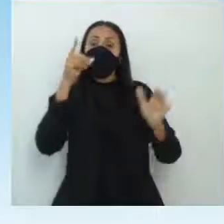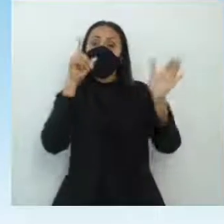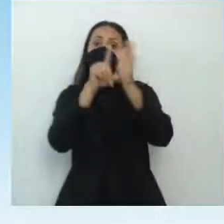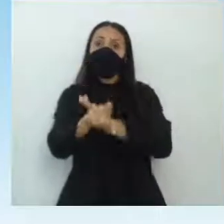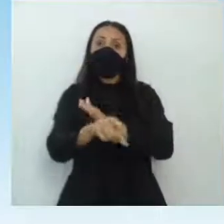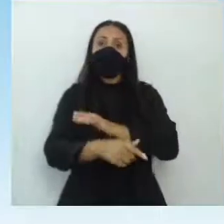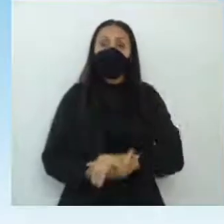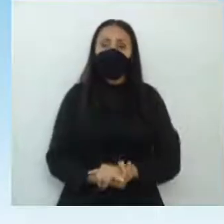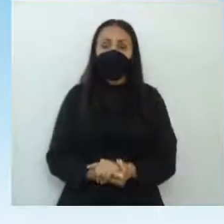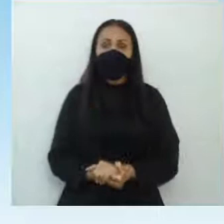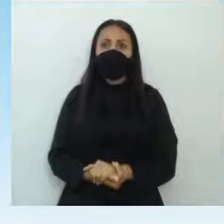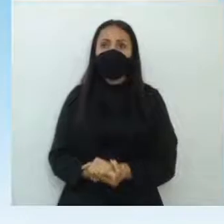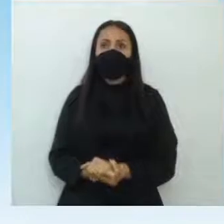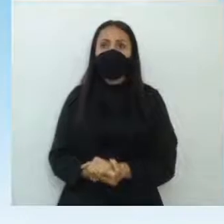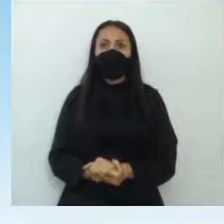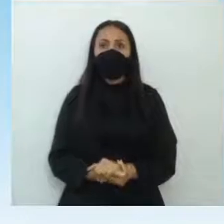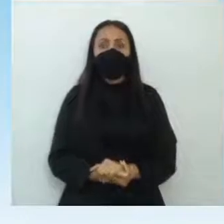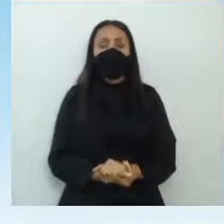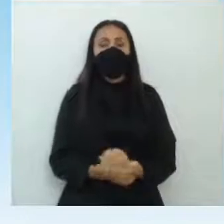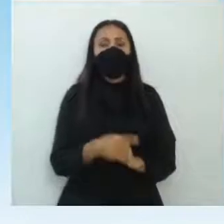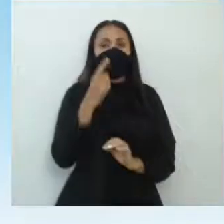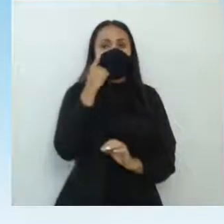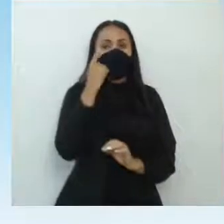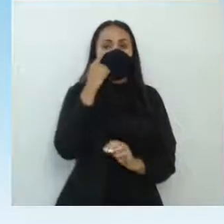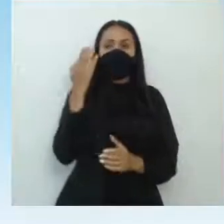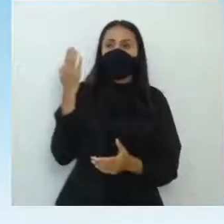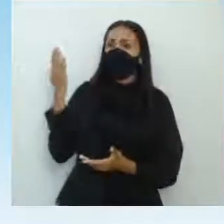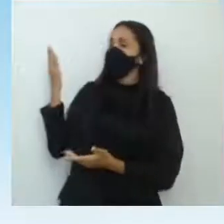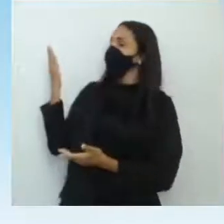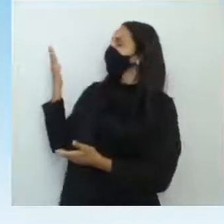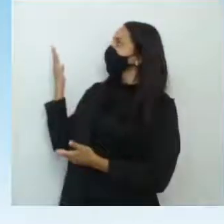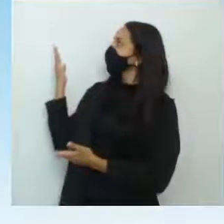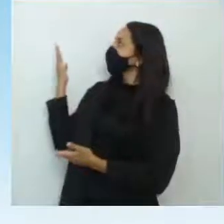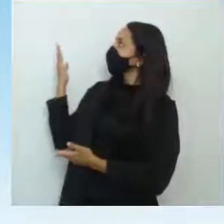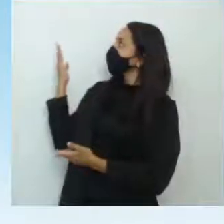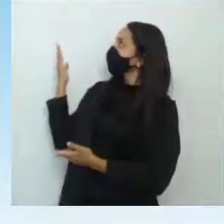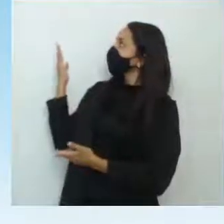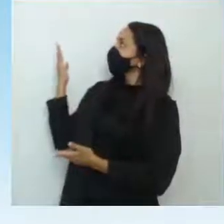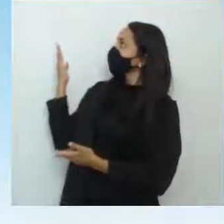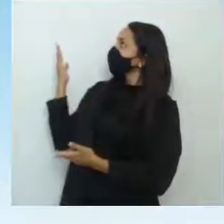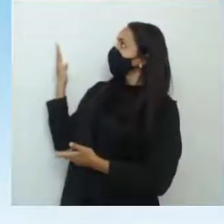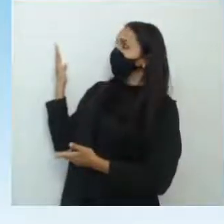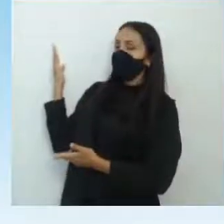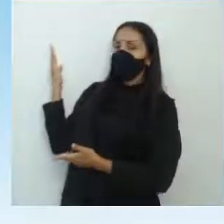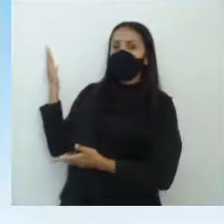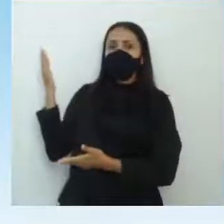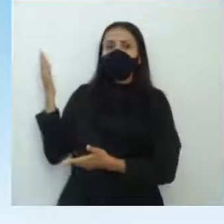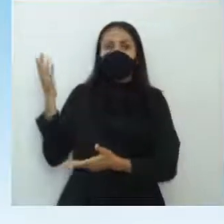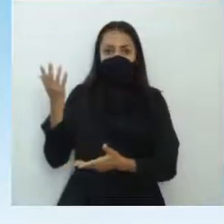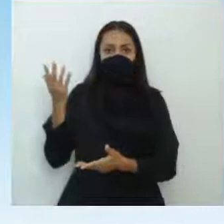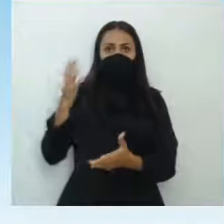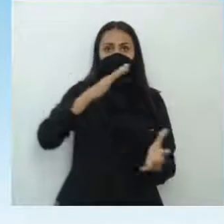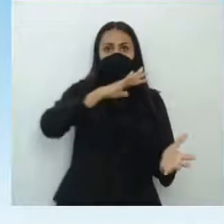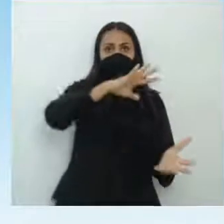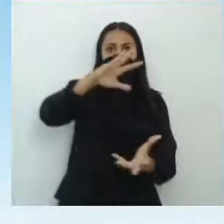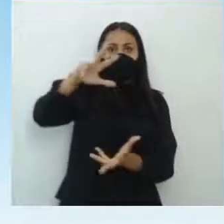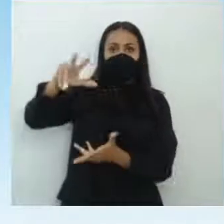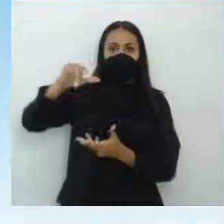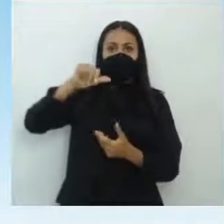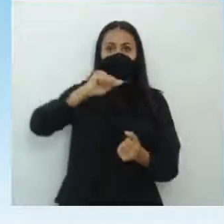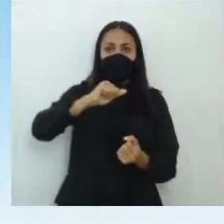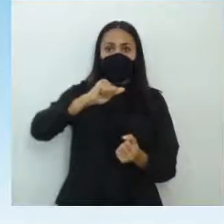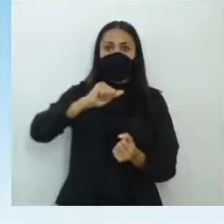questão, eu coloquei aí, observe as imagens sobre o aquecimento global.